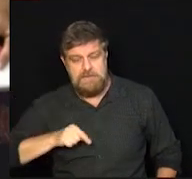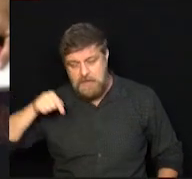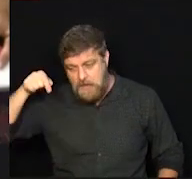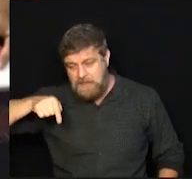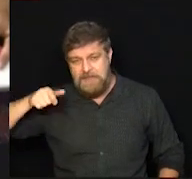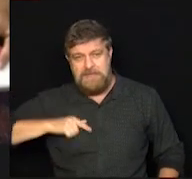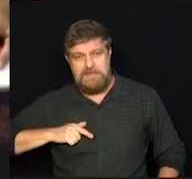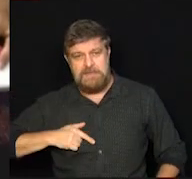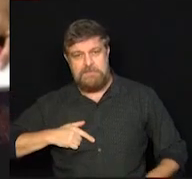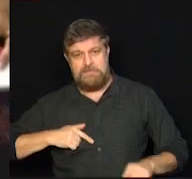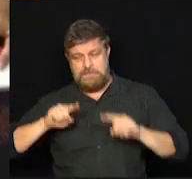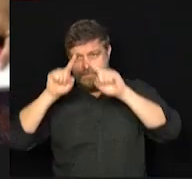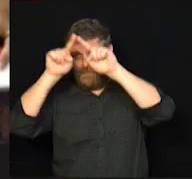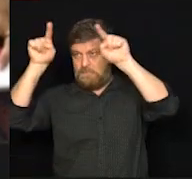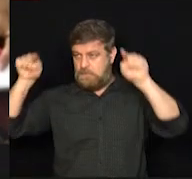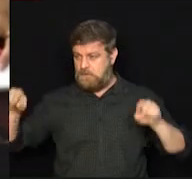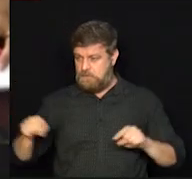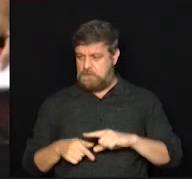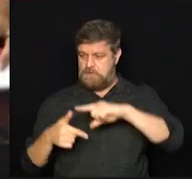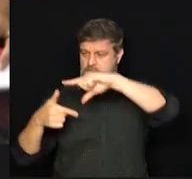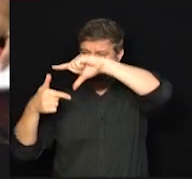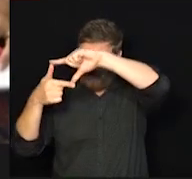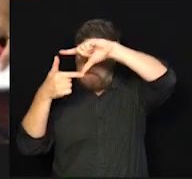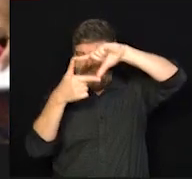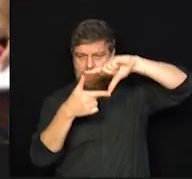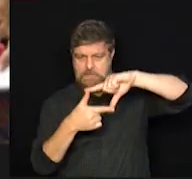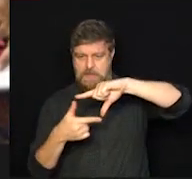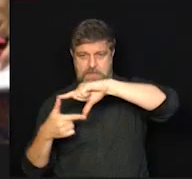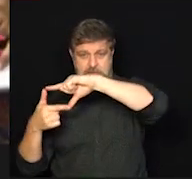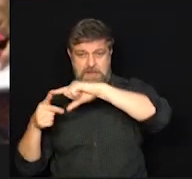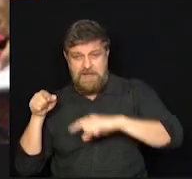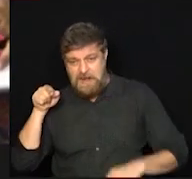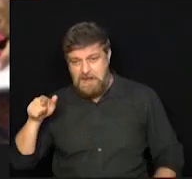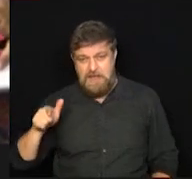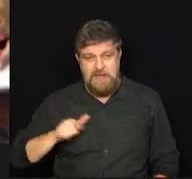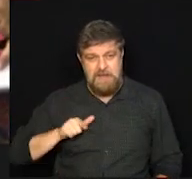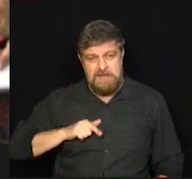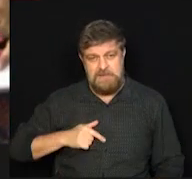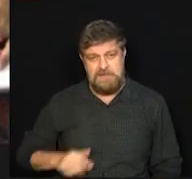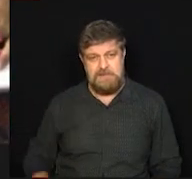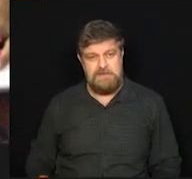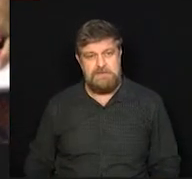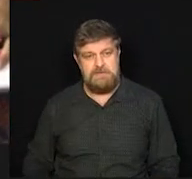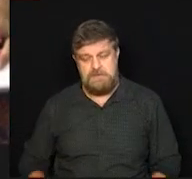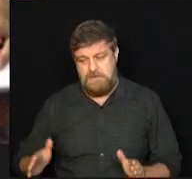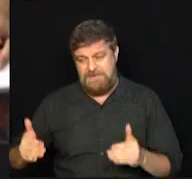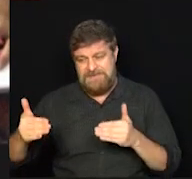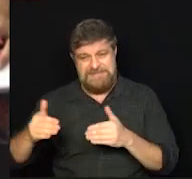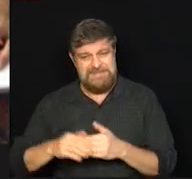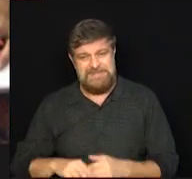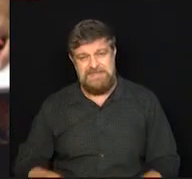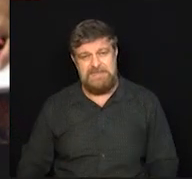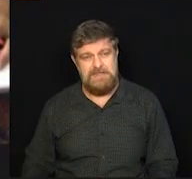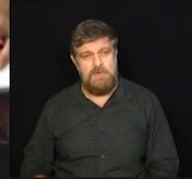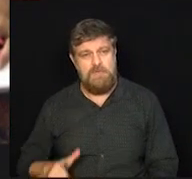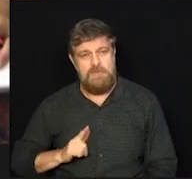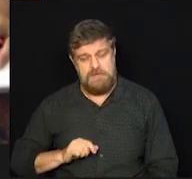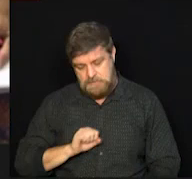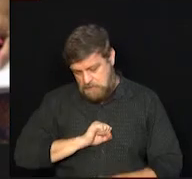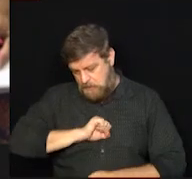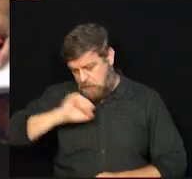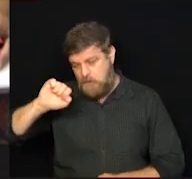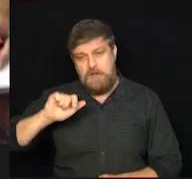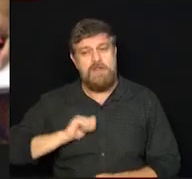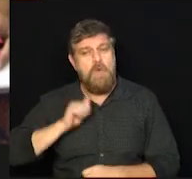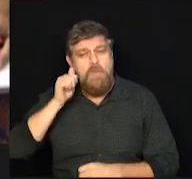e essa réplica tem da exposição uma empresa que está lá no Pavão cultural essa réplica das heroínas pretas